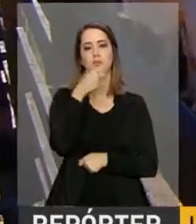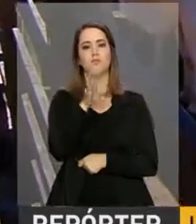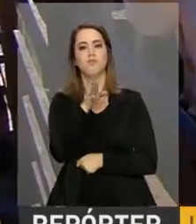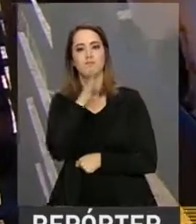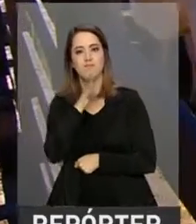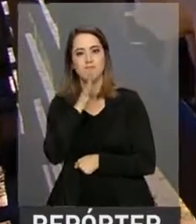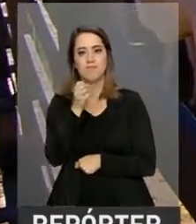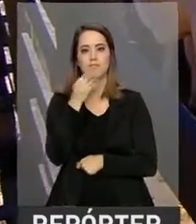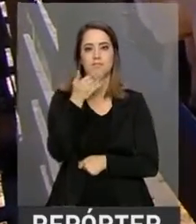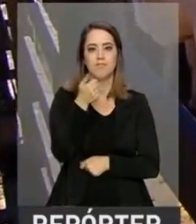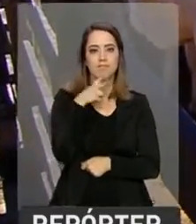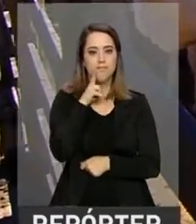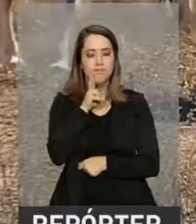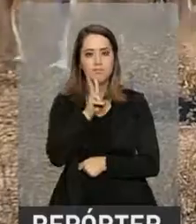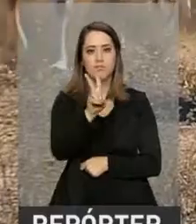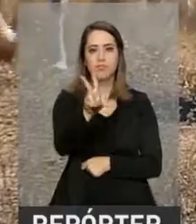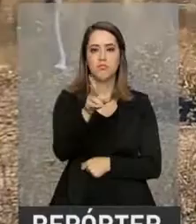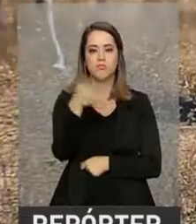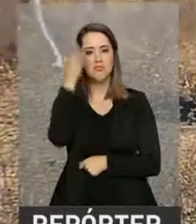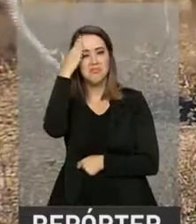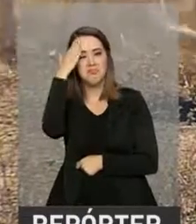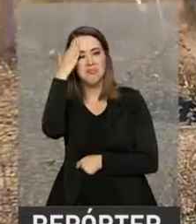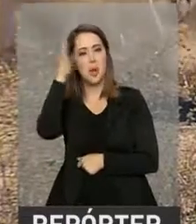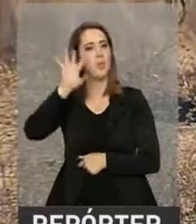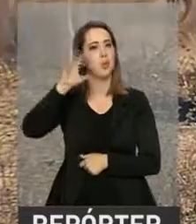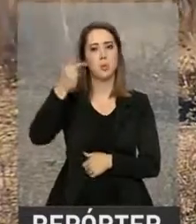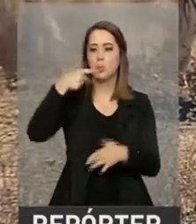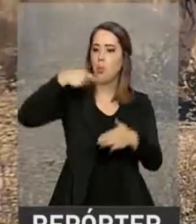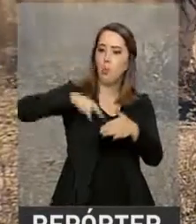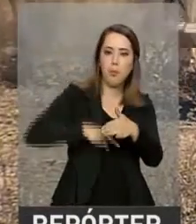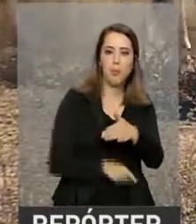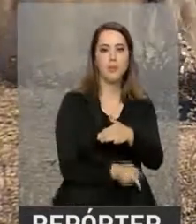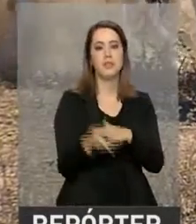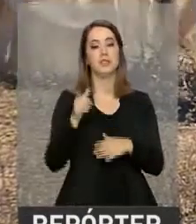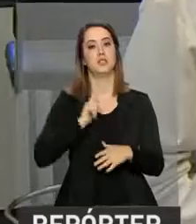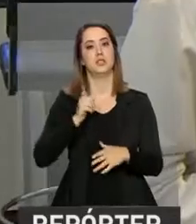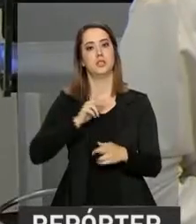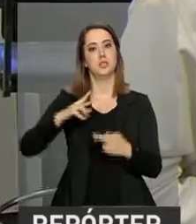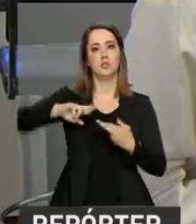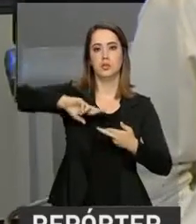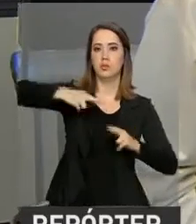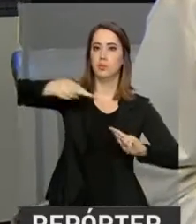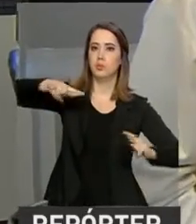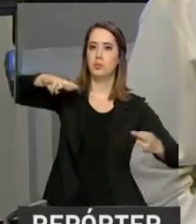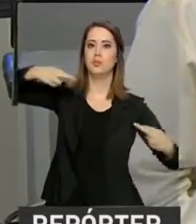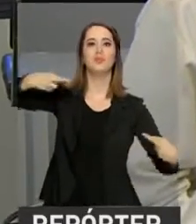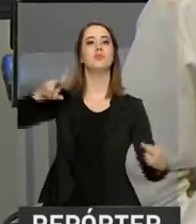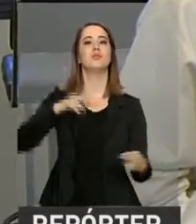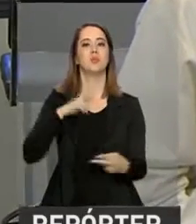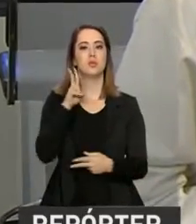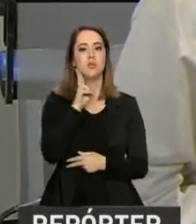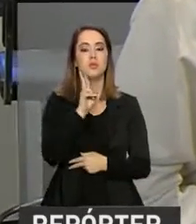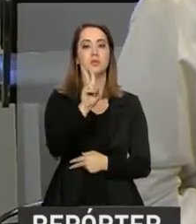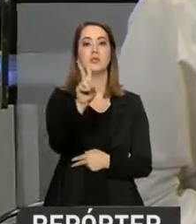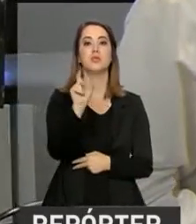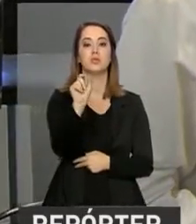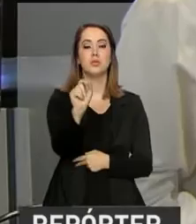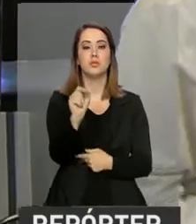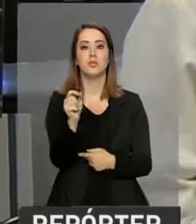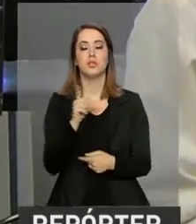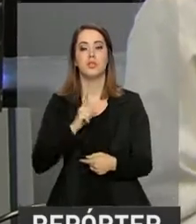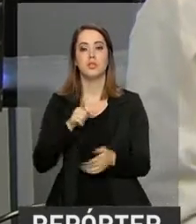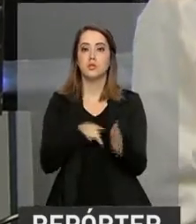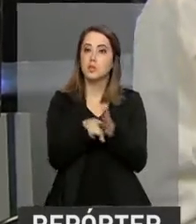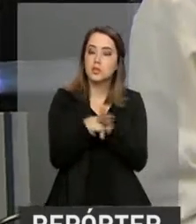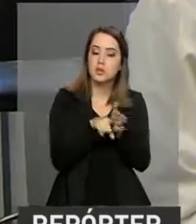bem de perto e por dentro foi feito mais completo mapeamento genético de gado da raça nelore dos trechos